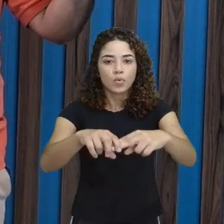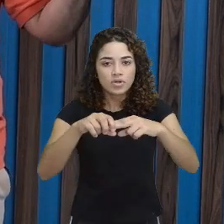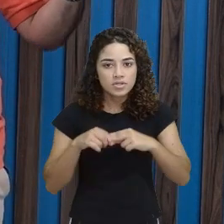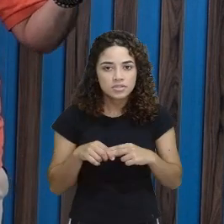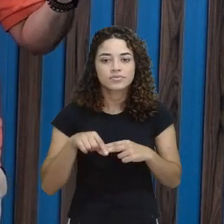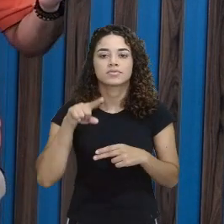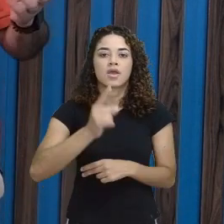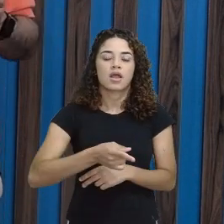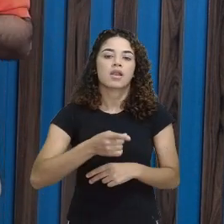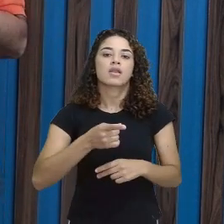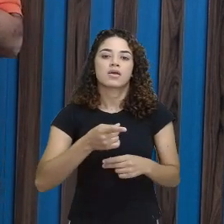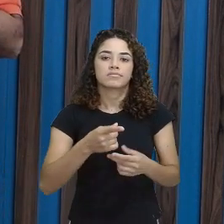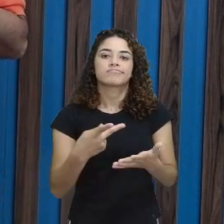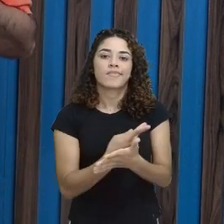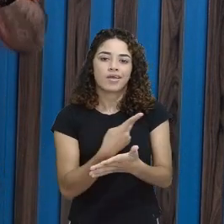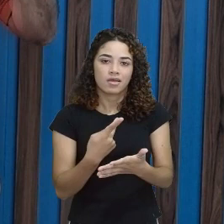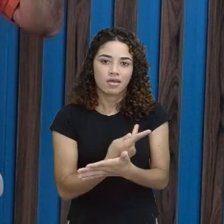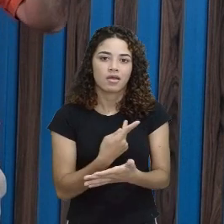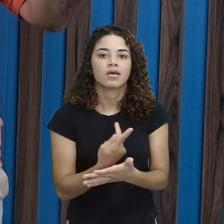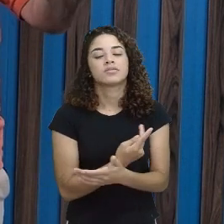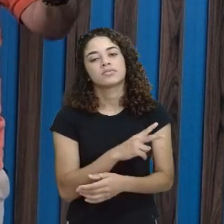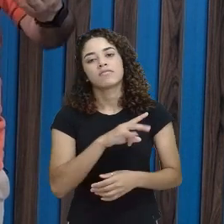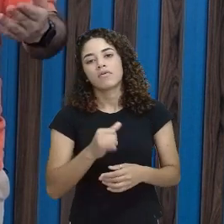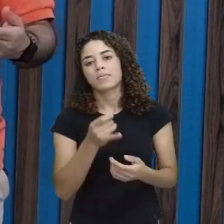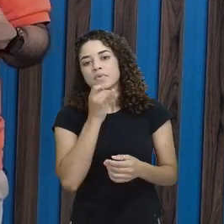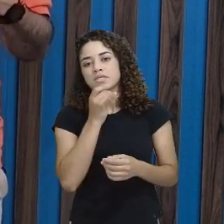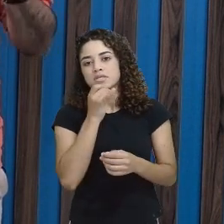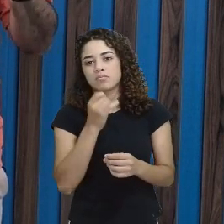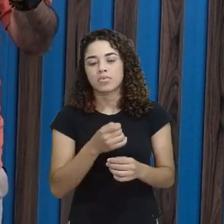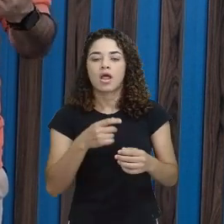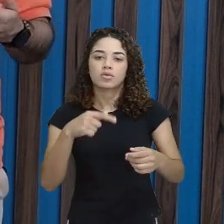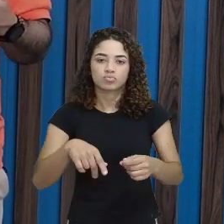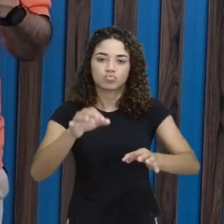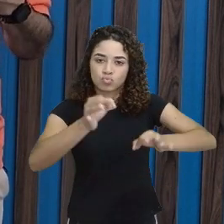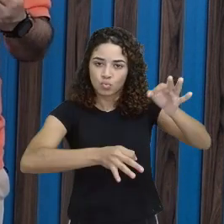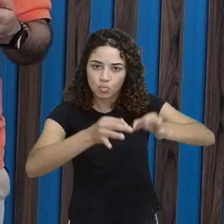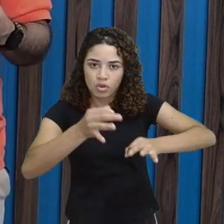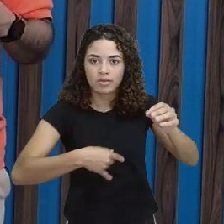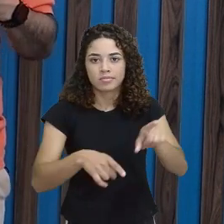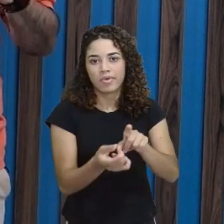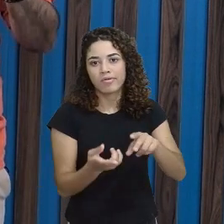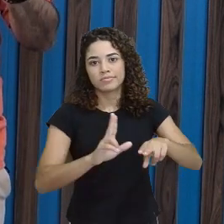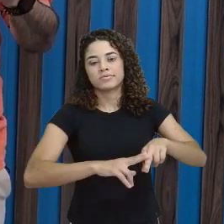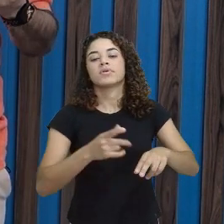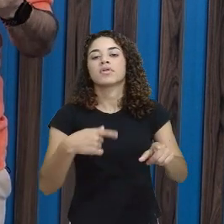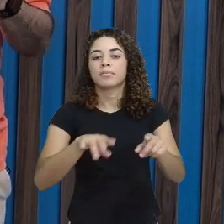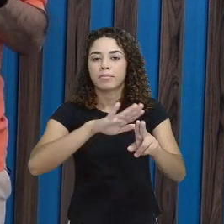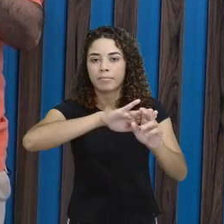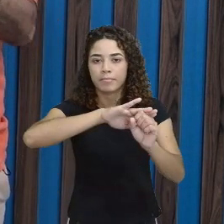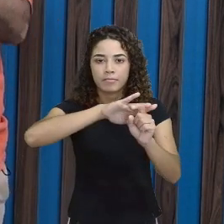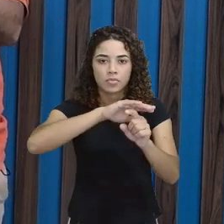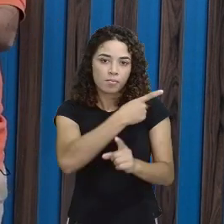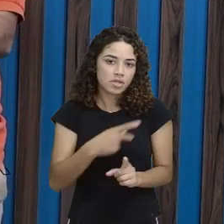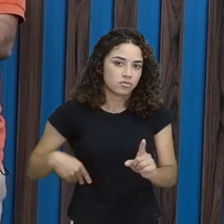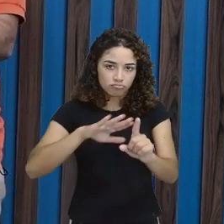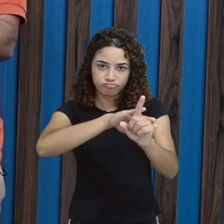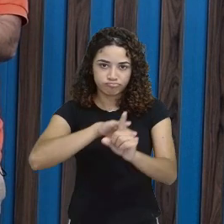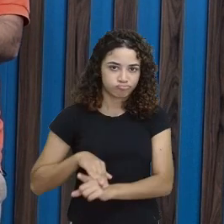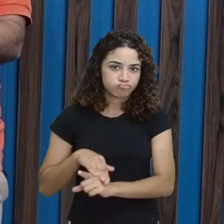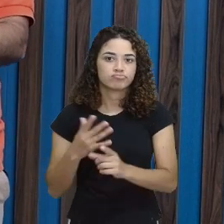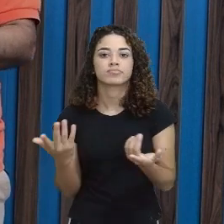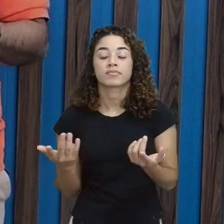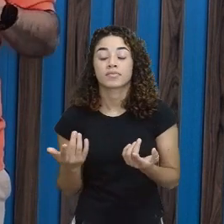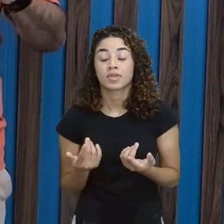de cometer essas pedaladas, né, e terminou sendo julgada, né, e condenada e impeachmentada. Mas para um